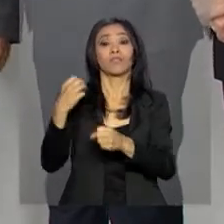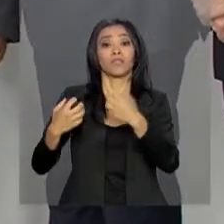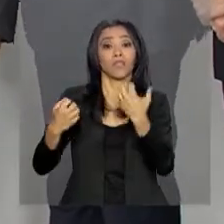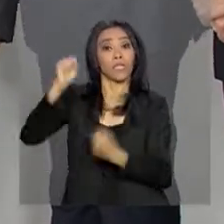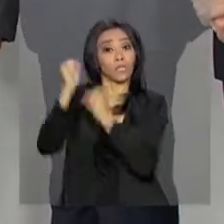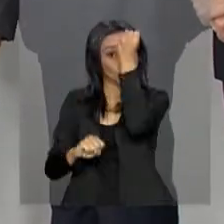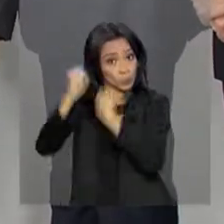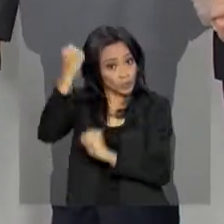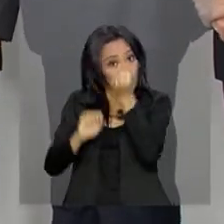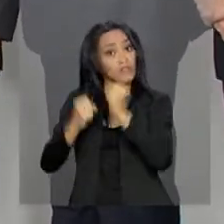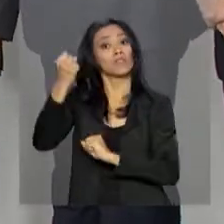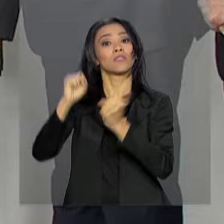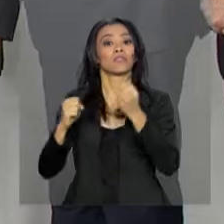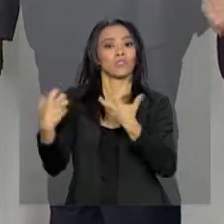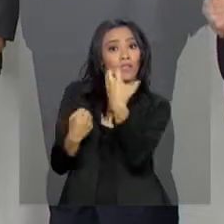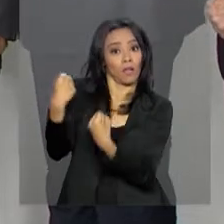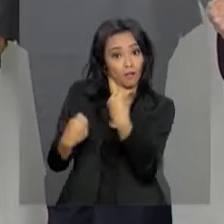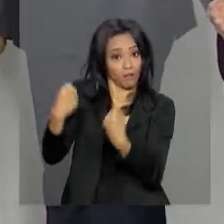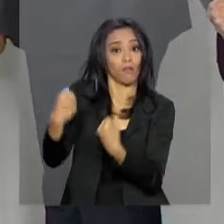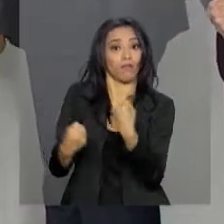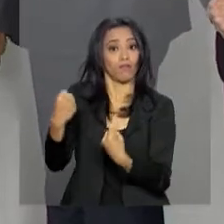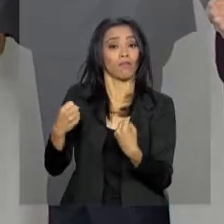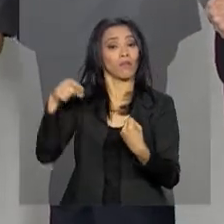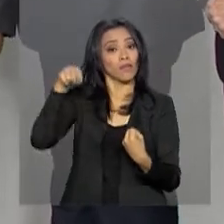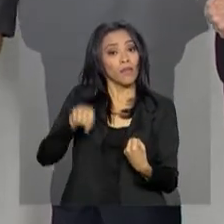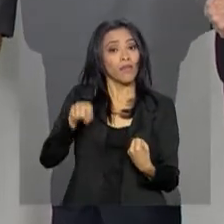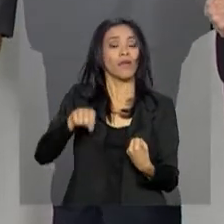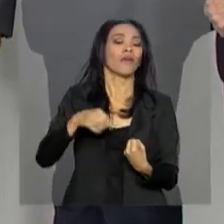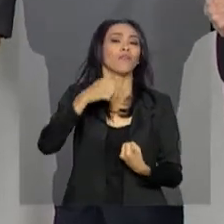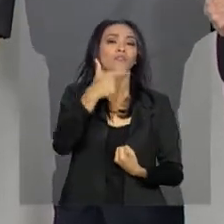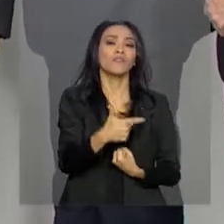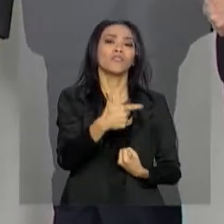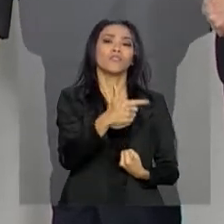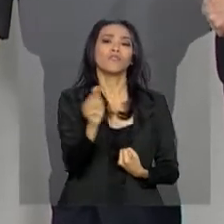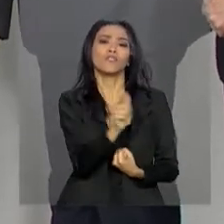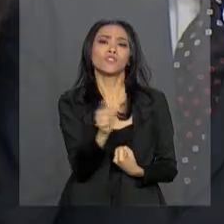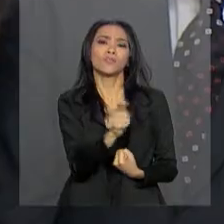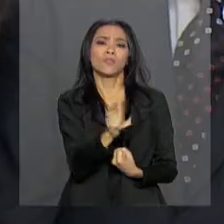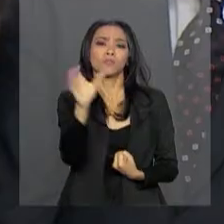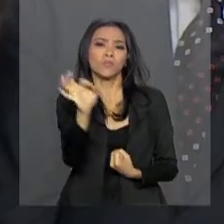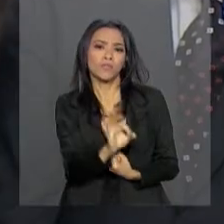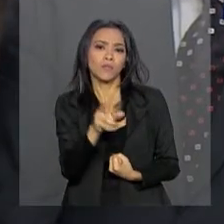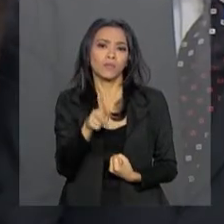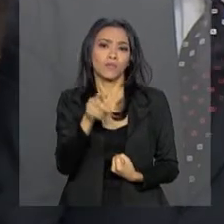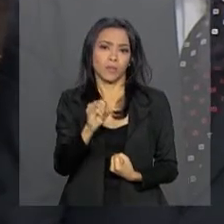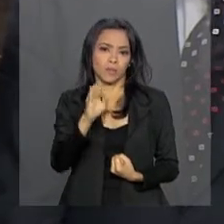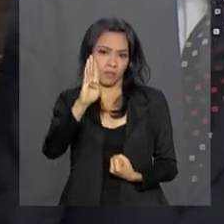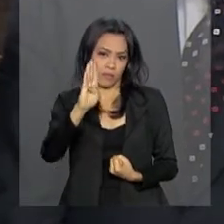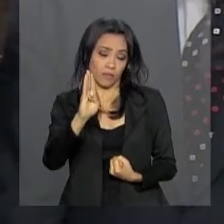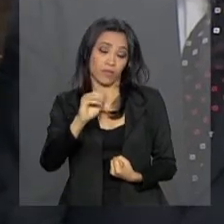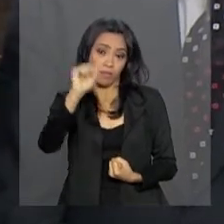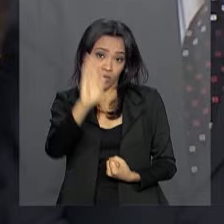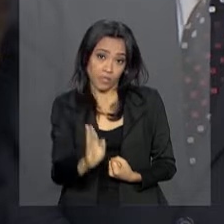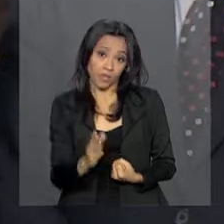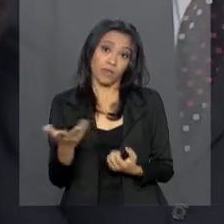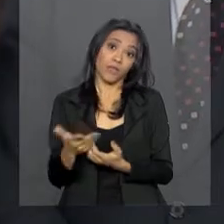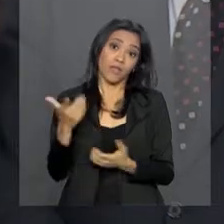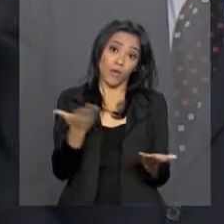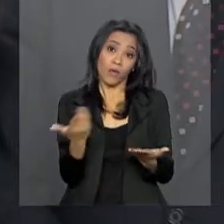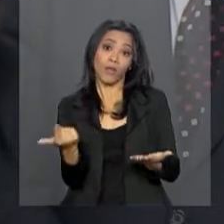Essa indústria que hoje representa 22% do PIB industrial do Brasil e agora com o Rota 2030,